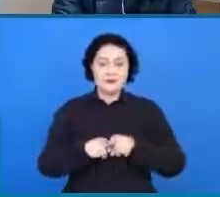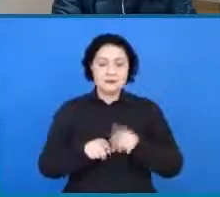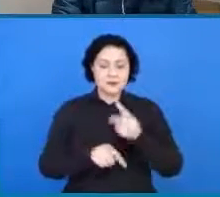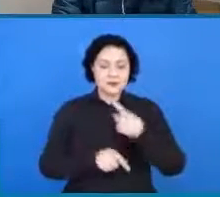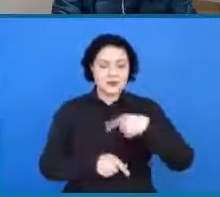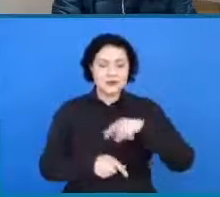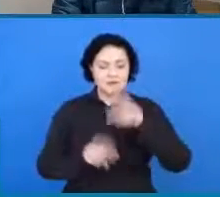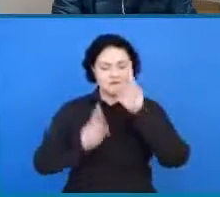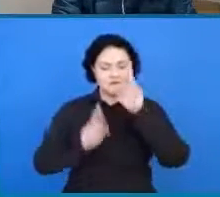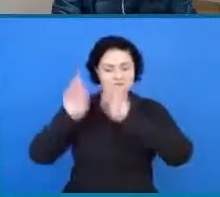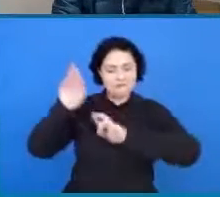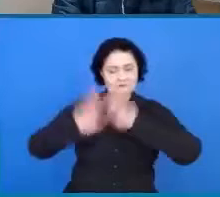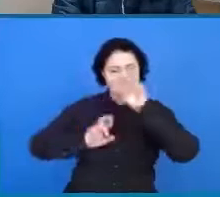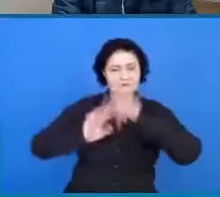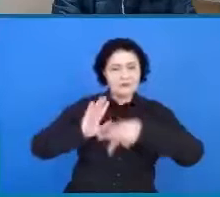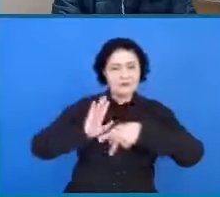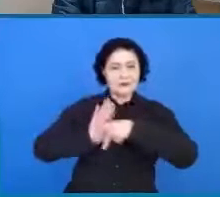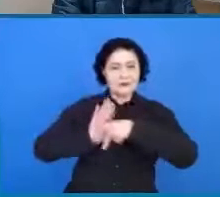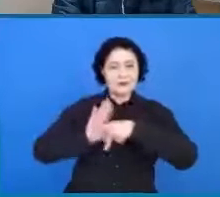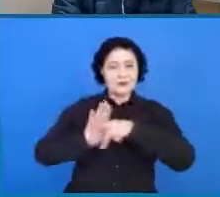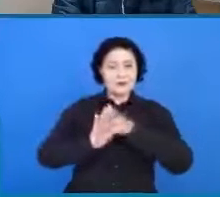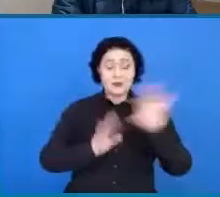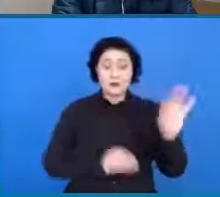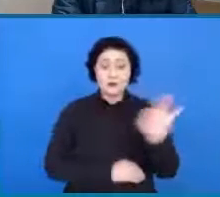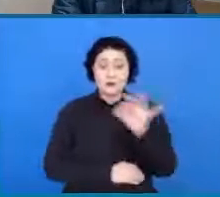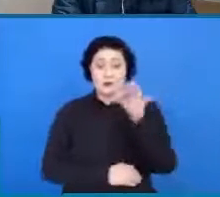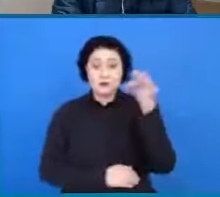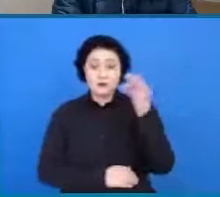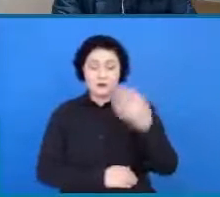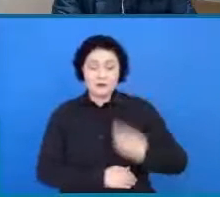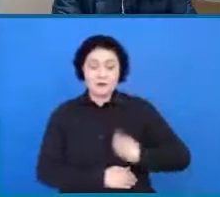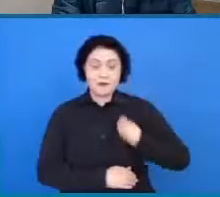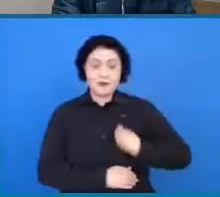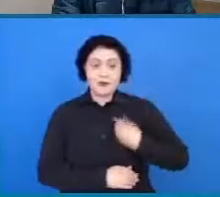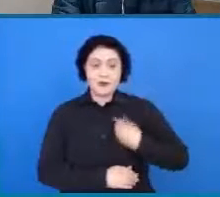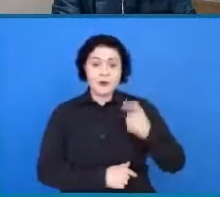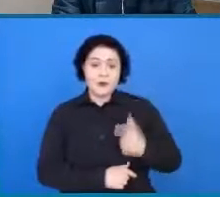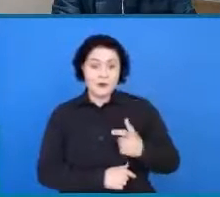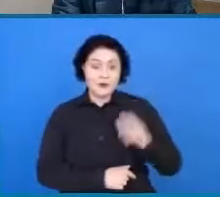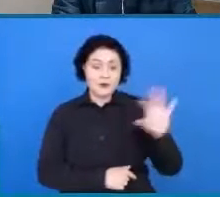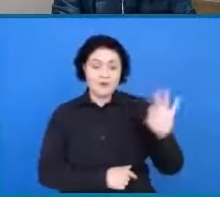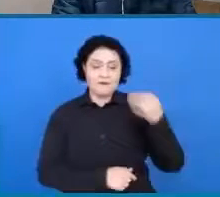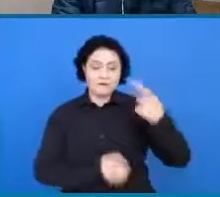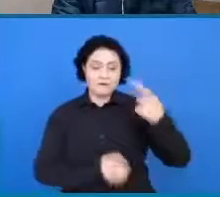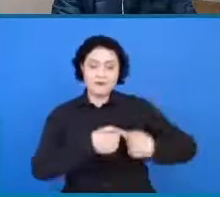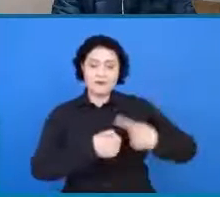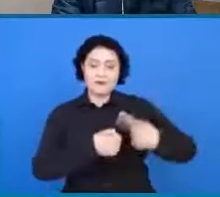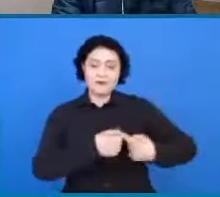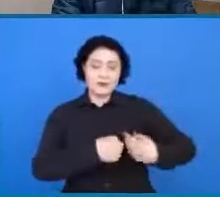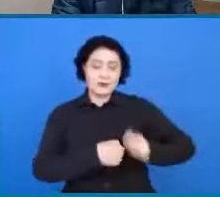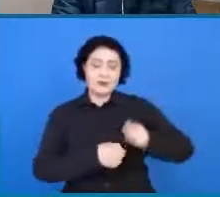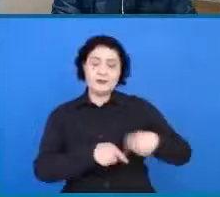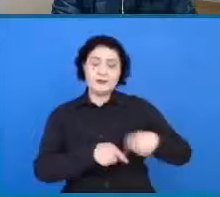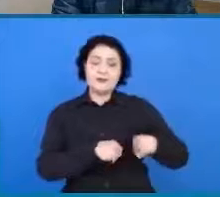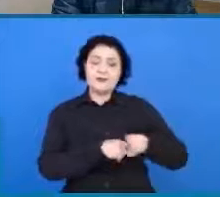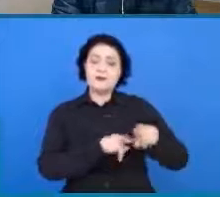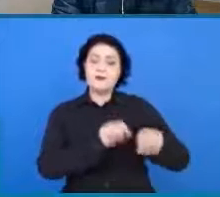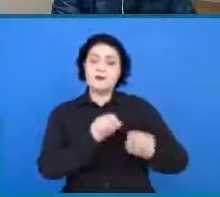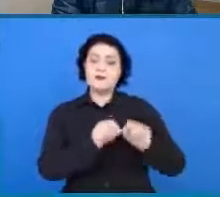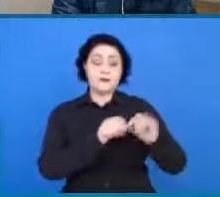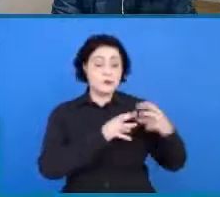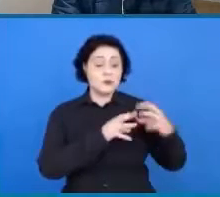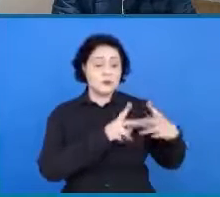dos nossos revisores do revisor de francês mora em Cannes na França vejamos que